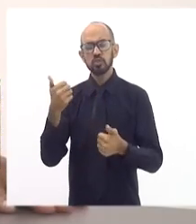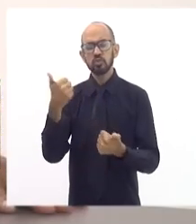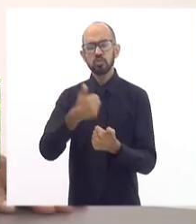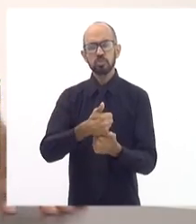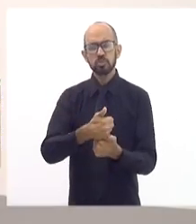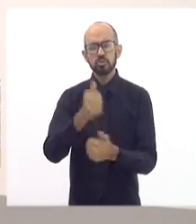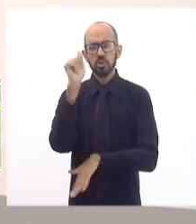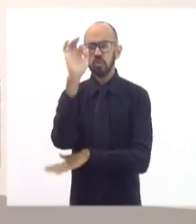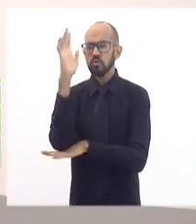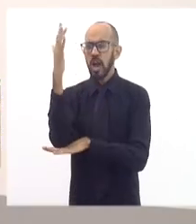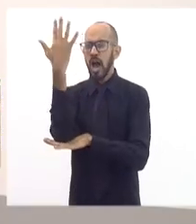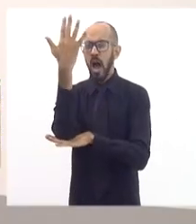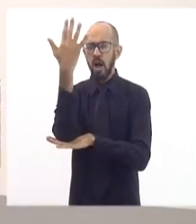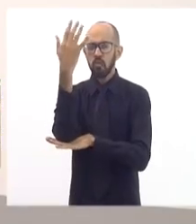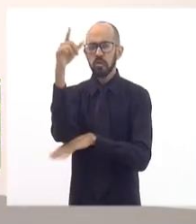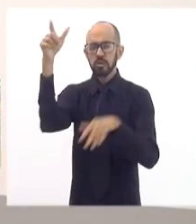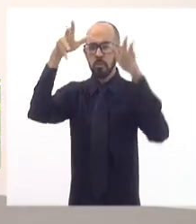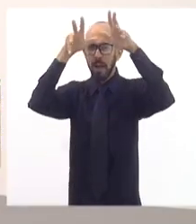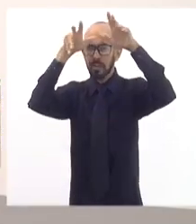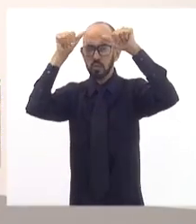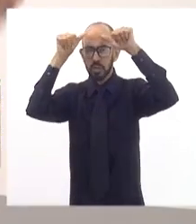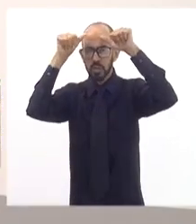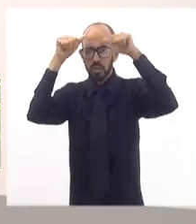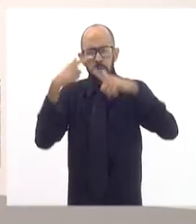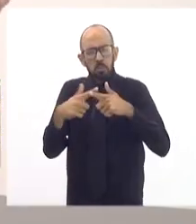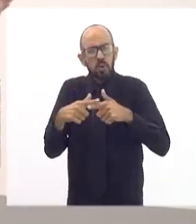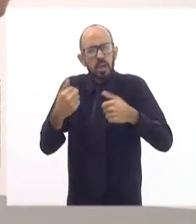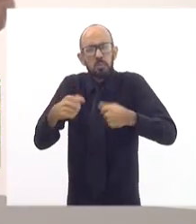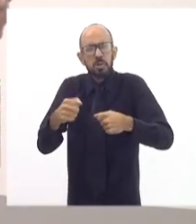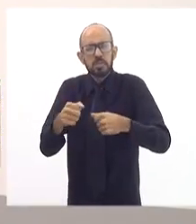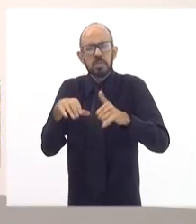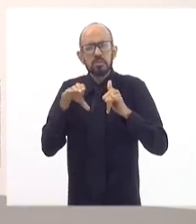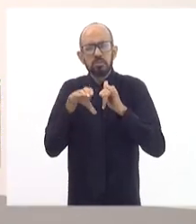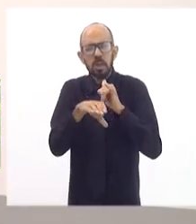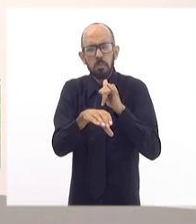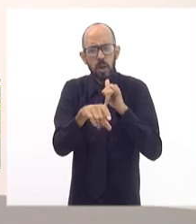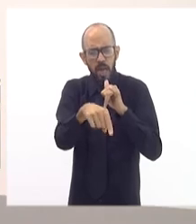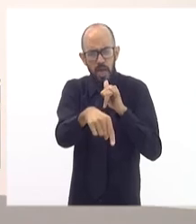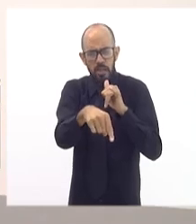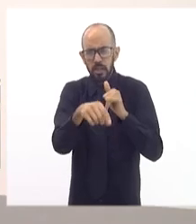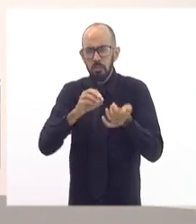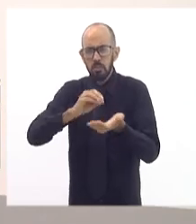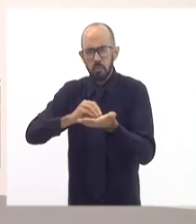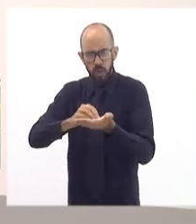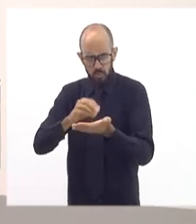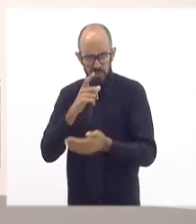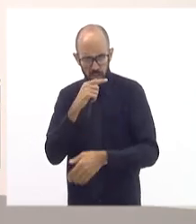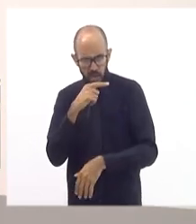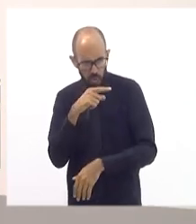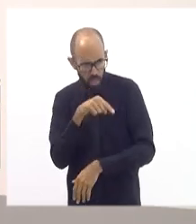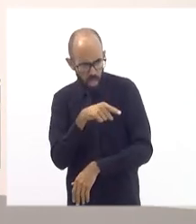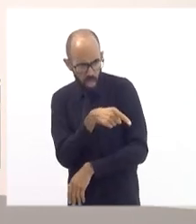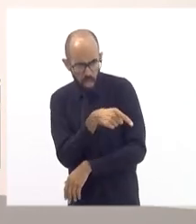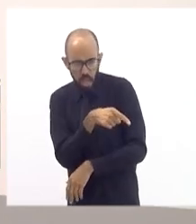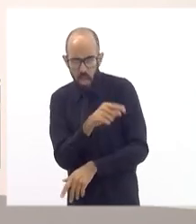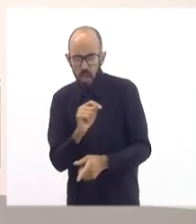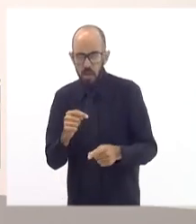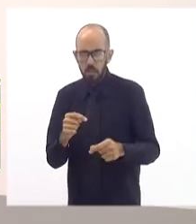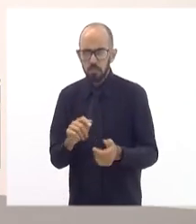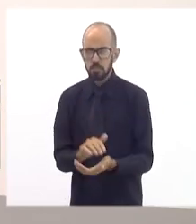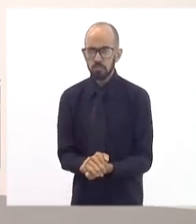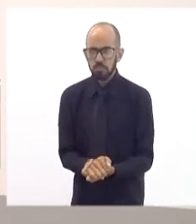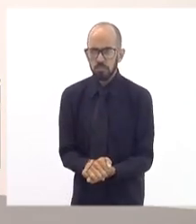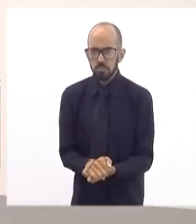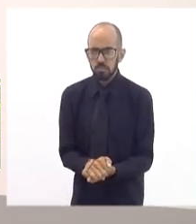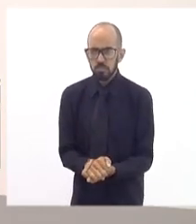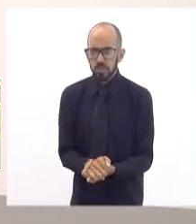exemplo Porque precisamos de termelétricas para gerar energia por falta de água e ainda assim a mesma